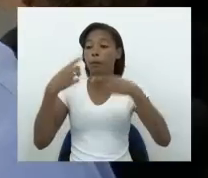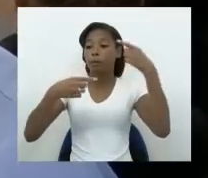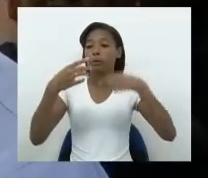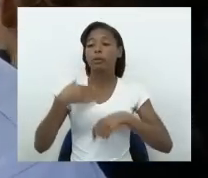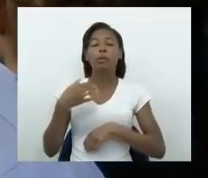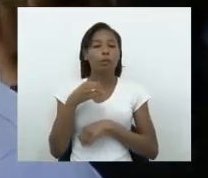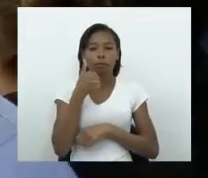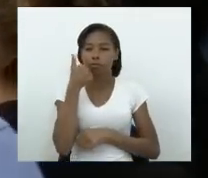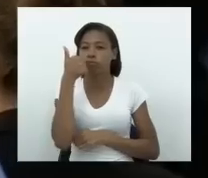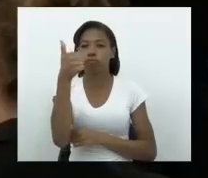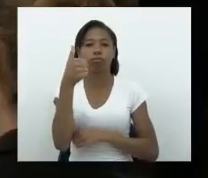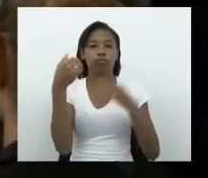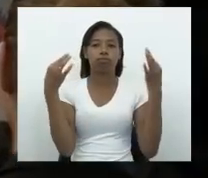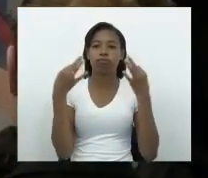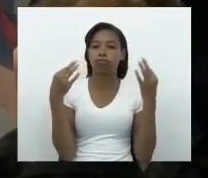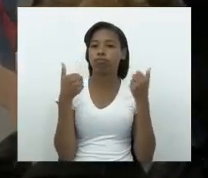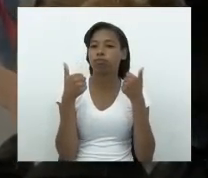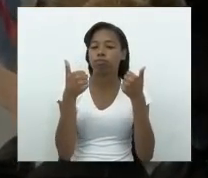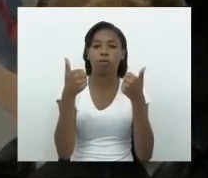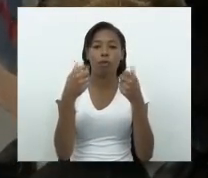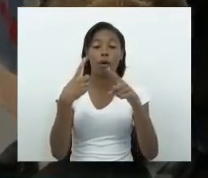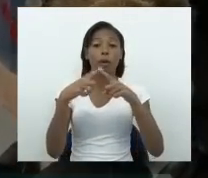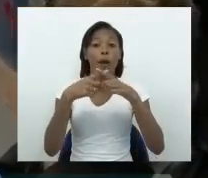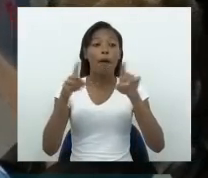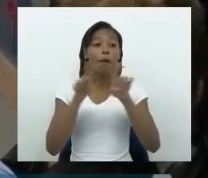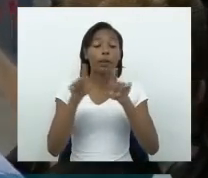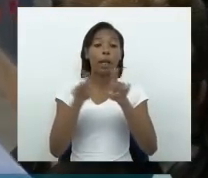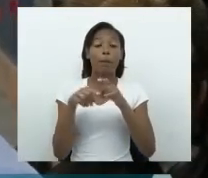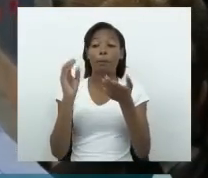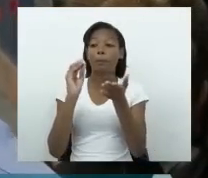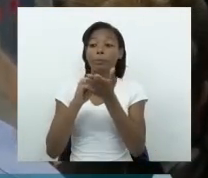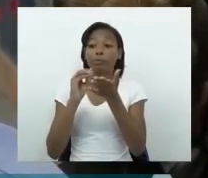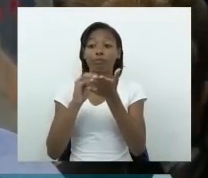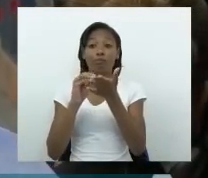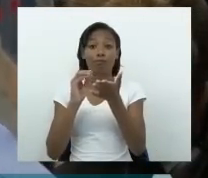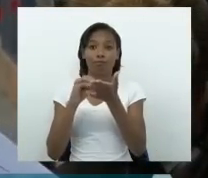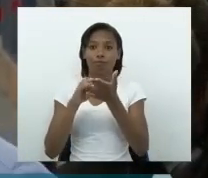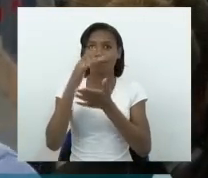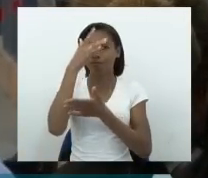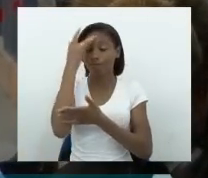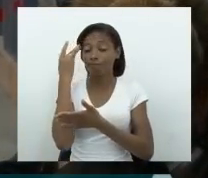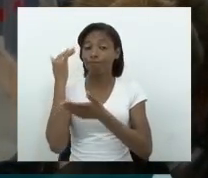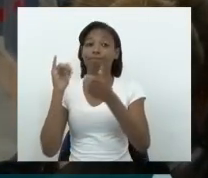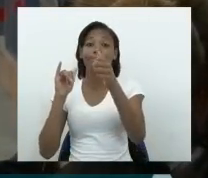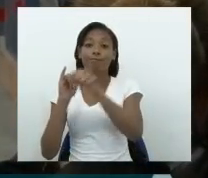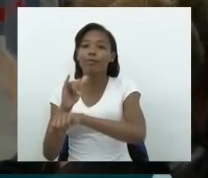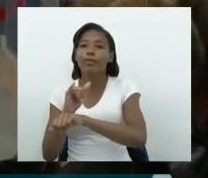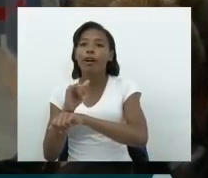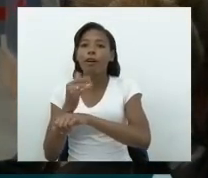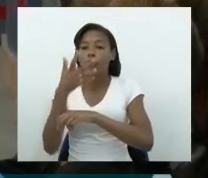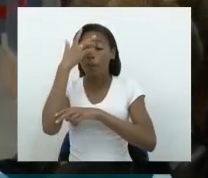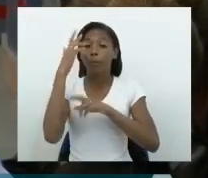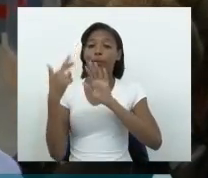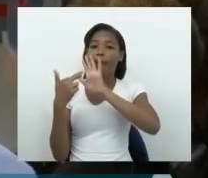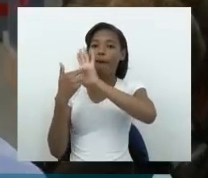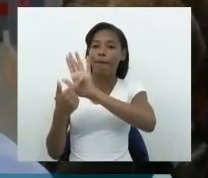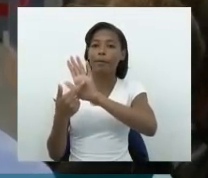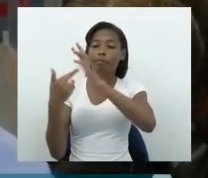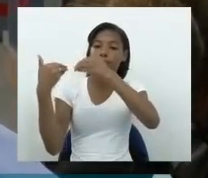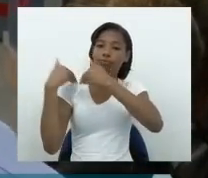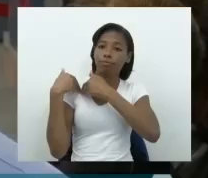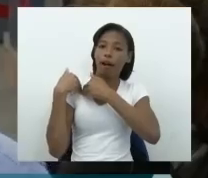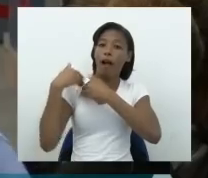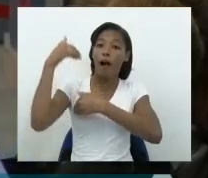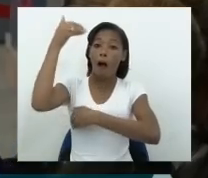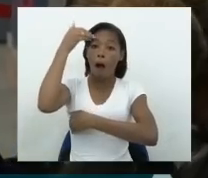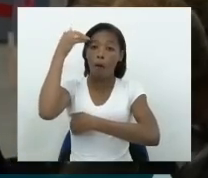muito positiva, principalmente pela ausência daqueles que são responsáveis pela atual situação no nosso